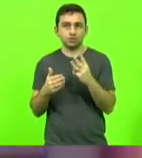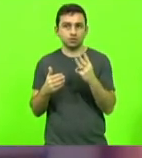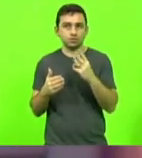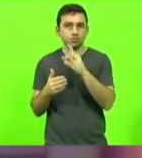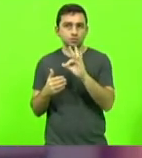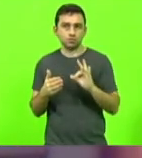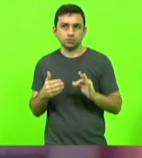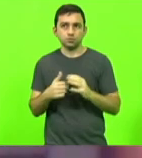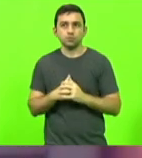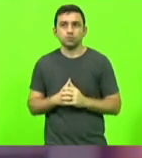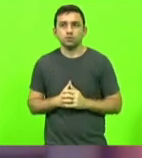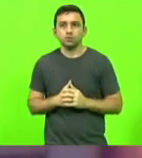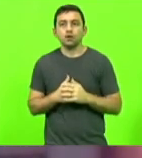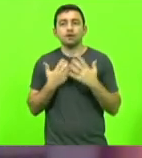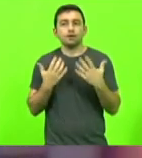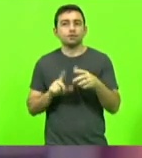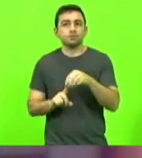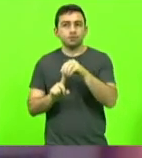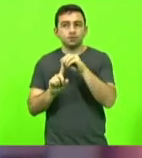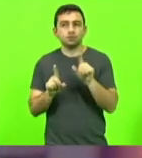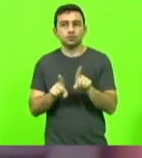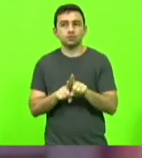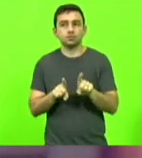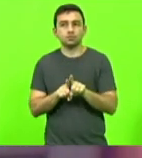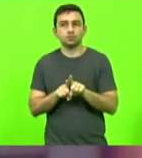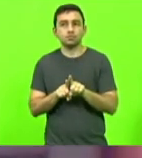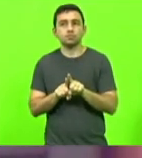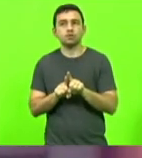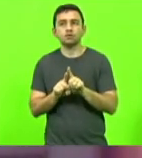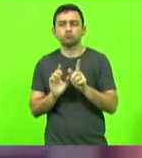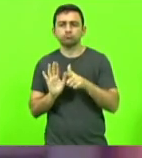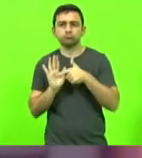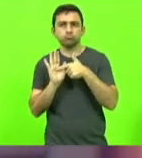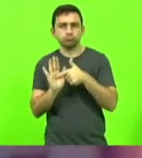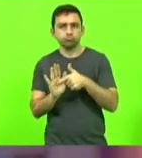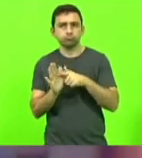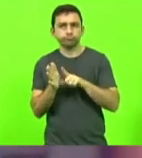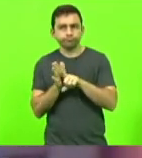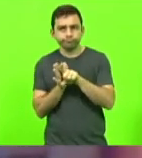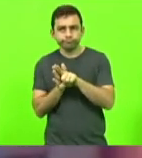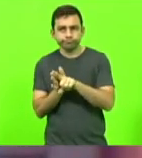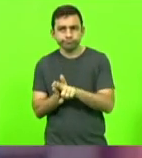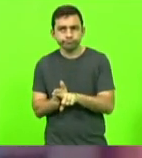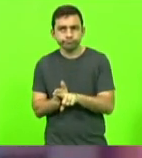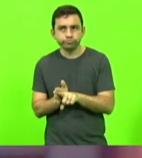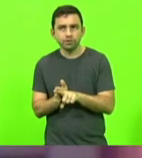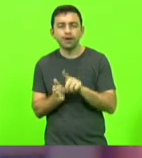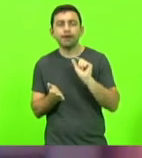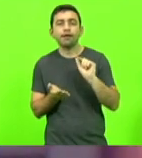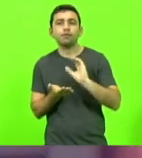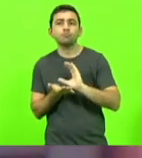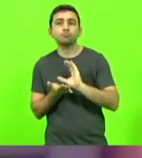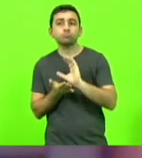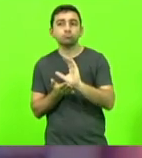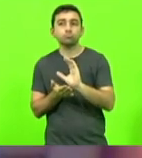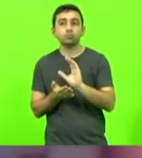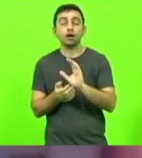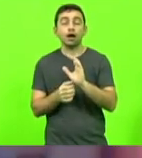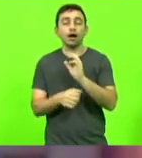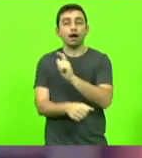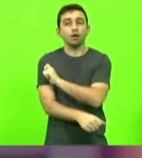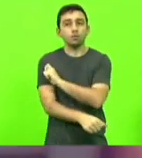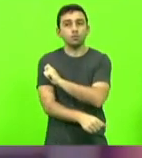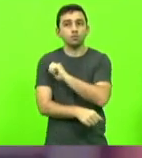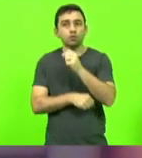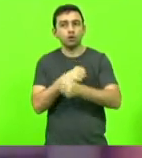62,33%. Quero destacar ainda o levantamento que foi feito de quem investe mais em aluno ano das